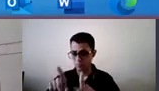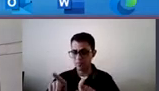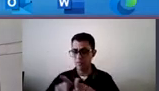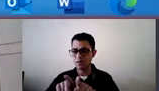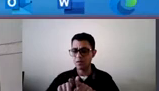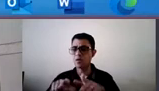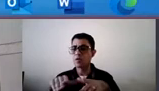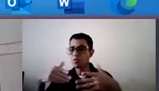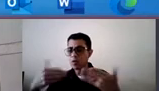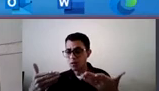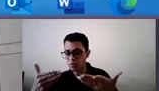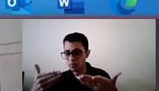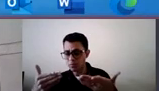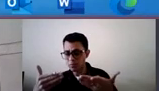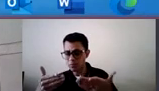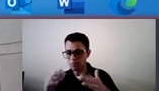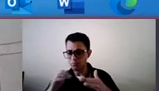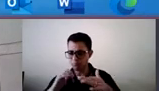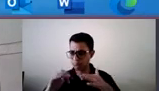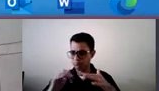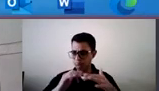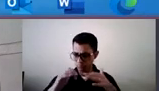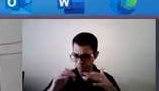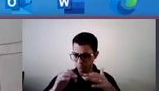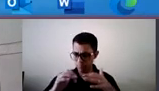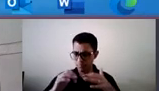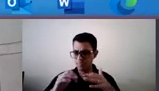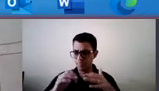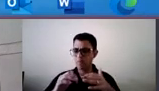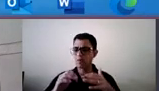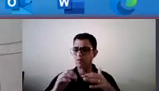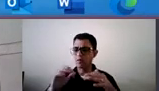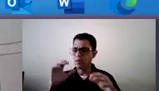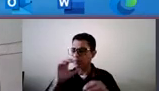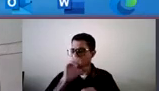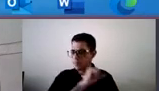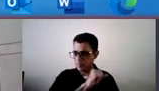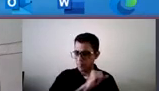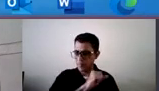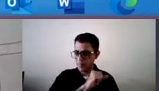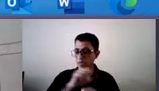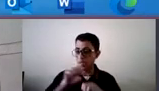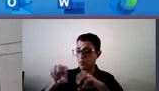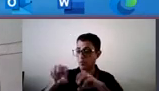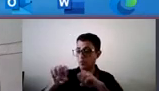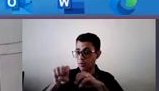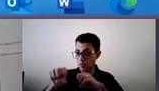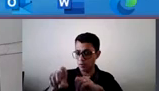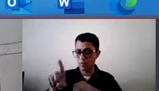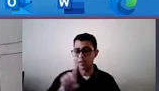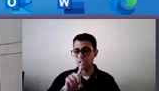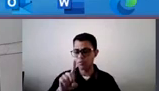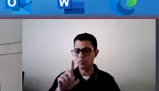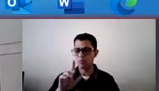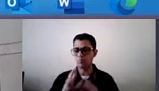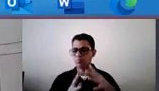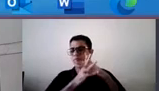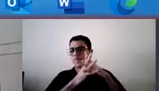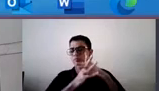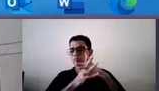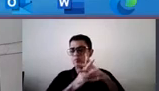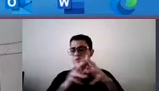de qualidade em educação, elas se movem e se movem com muita rapidez. Educação integral não se confunde com